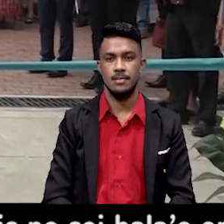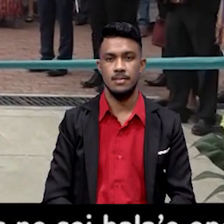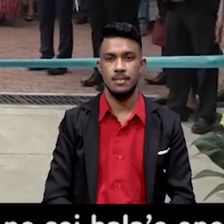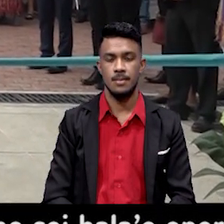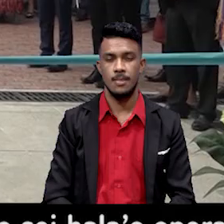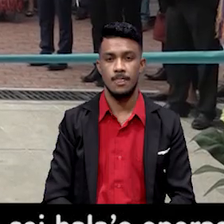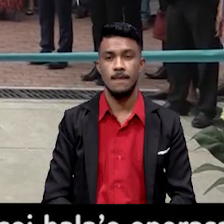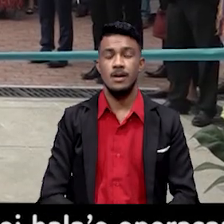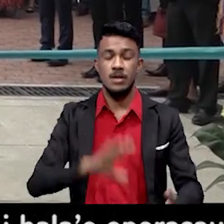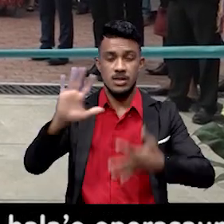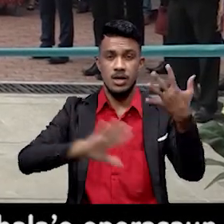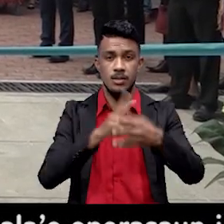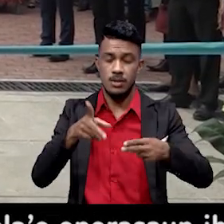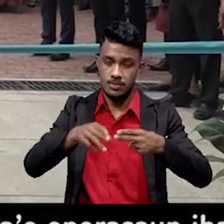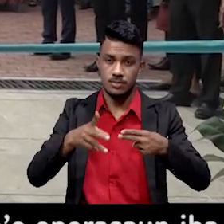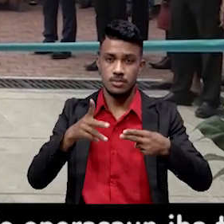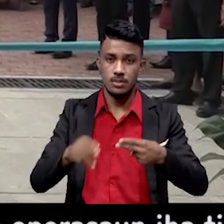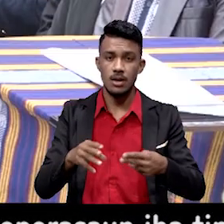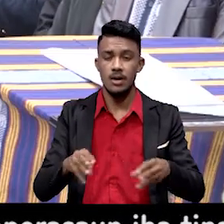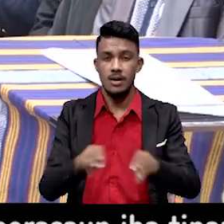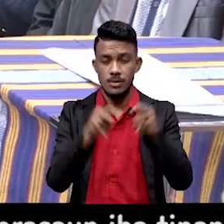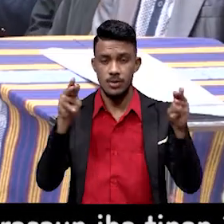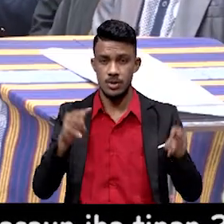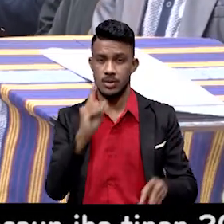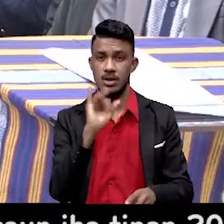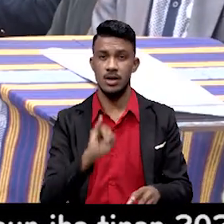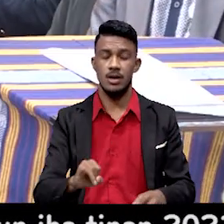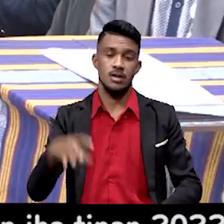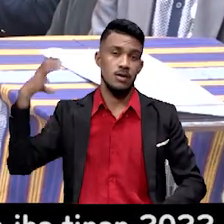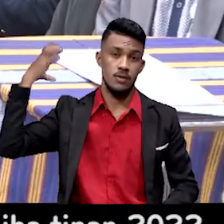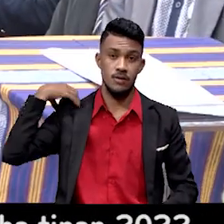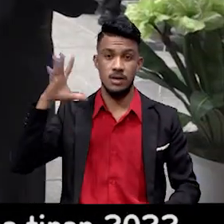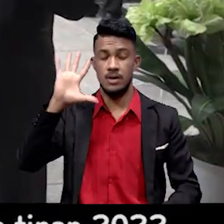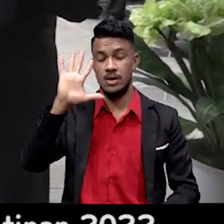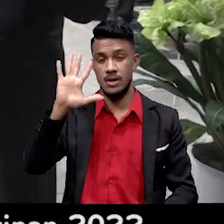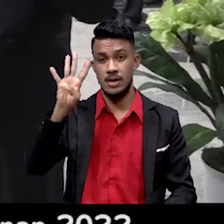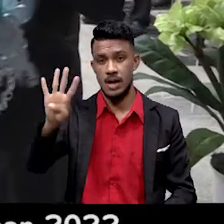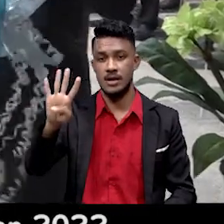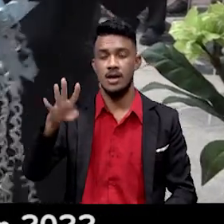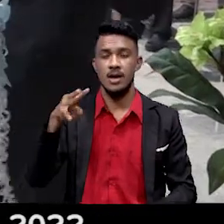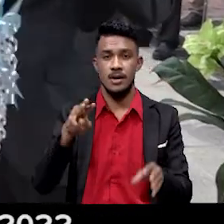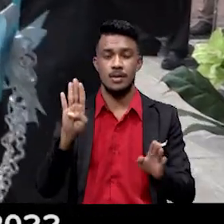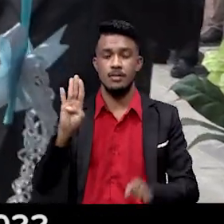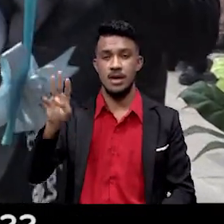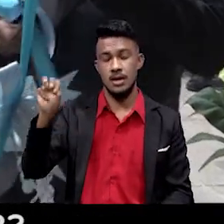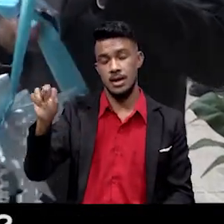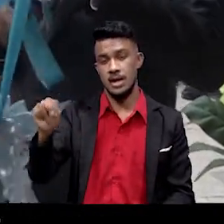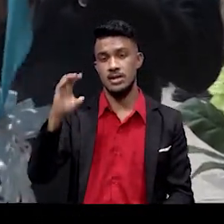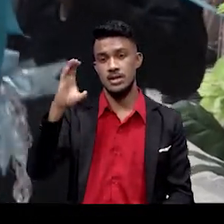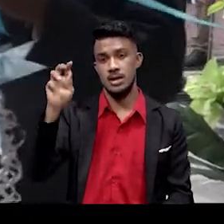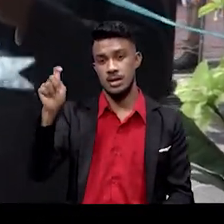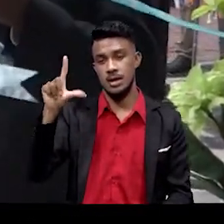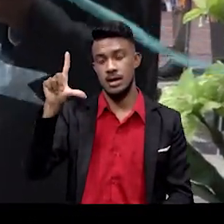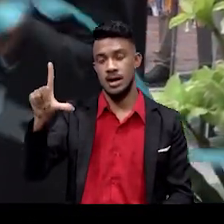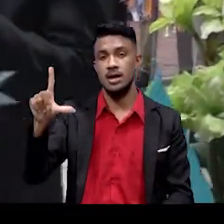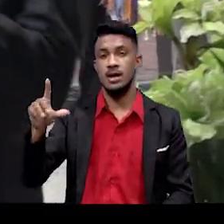Inauguração do edifício sucursal município de Li hanya sang edifício badahat ne BNCTL hari ona ya Timor Leste.